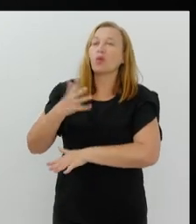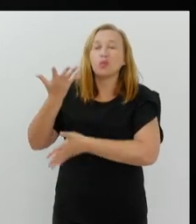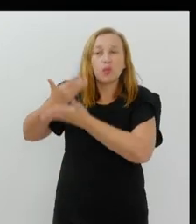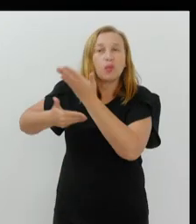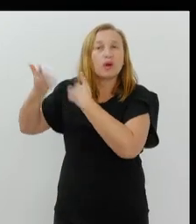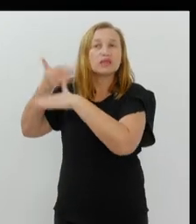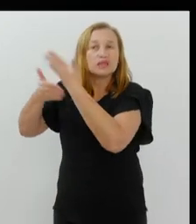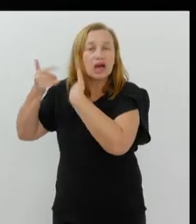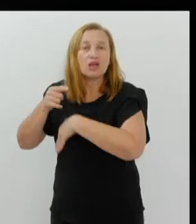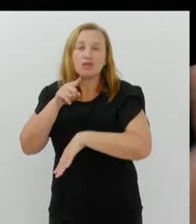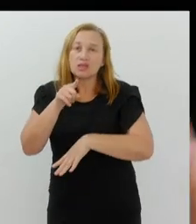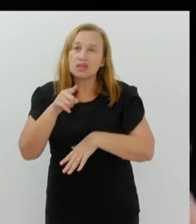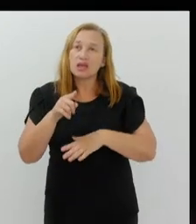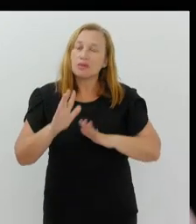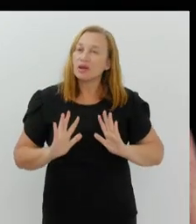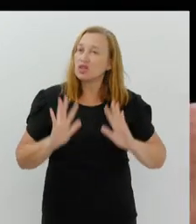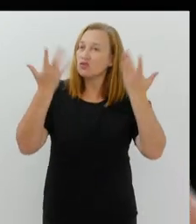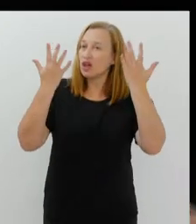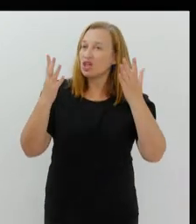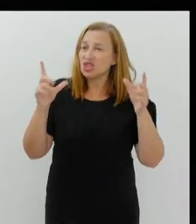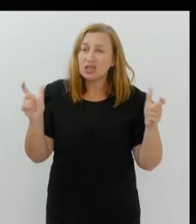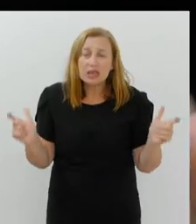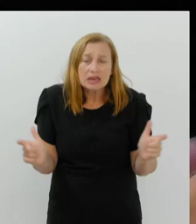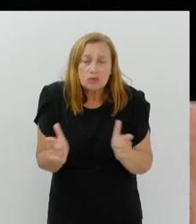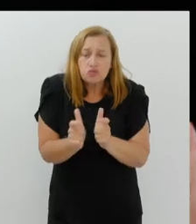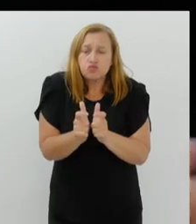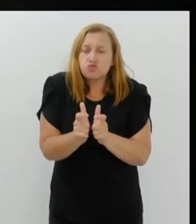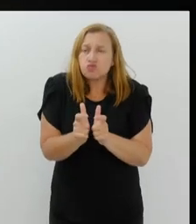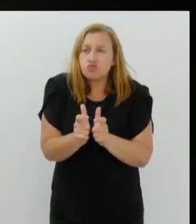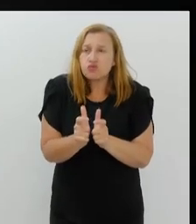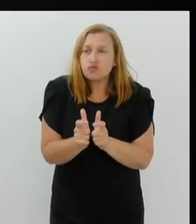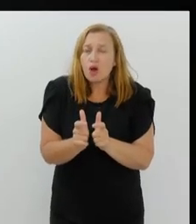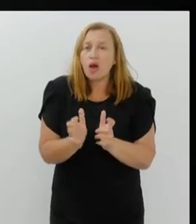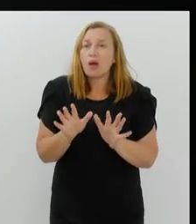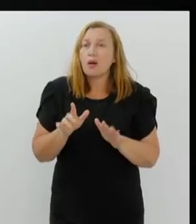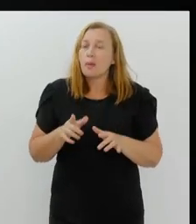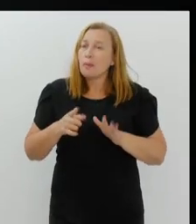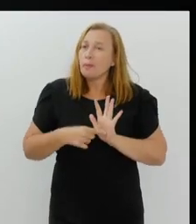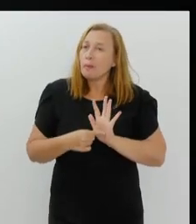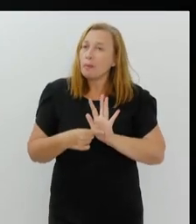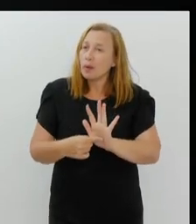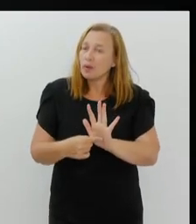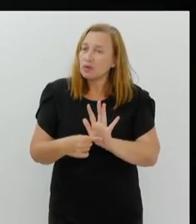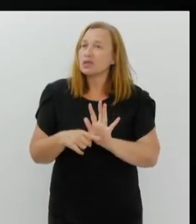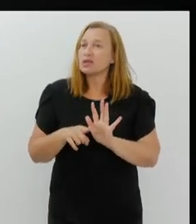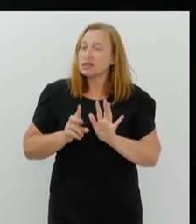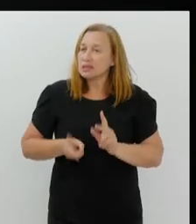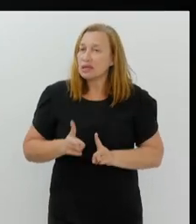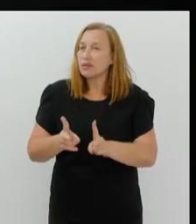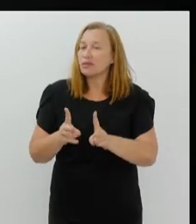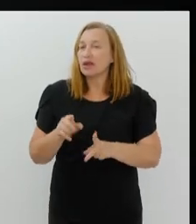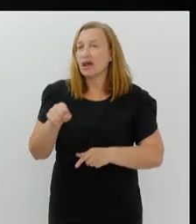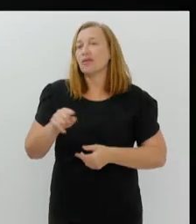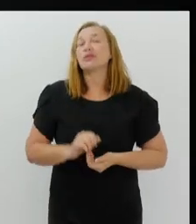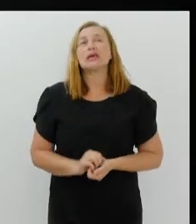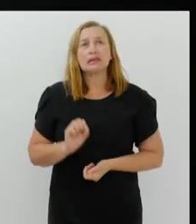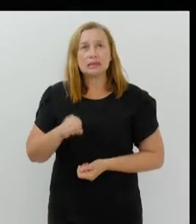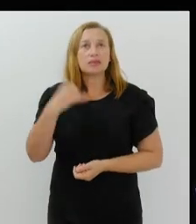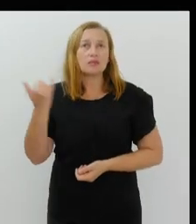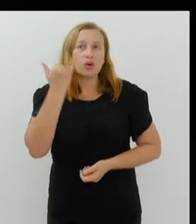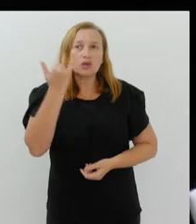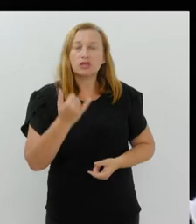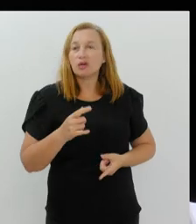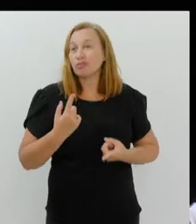entorno, a tua preocupação de ir aos eventos, por menores que sejam. Olha, não vai estar muito cheio, mas você está presente. Sim, né? Eu acho isso muito